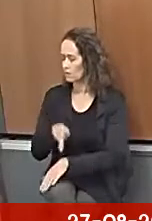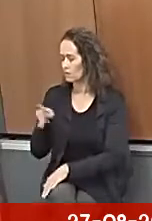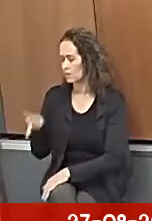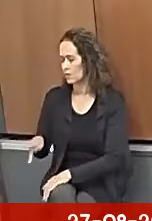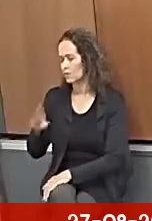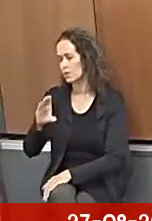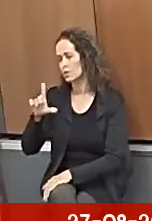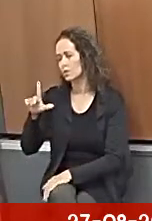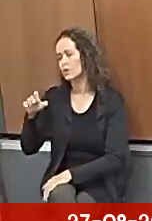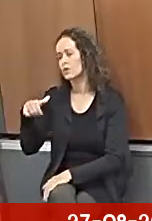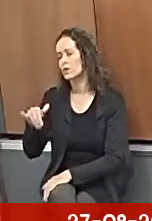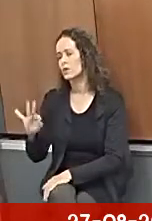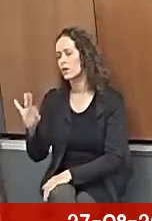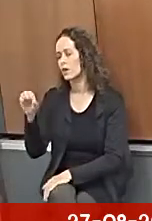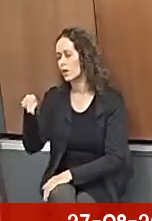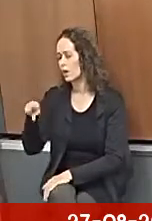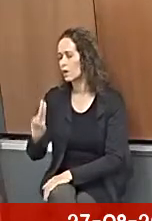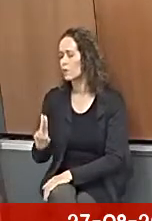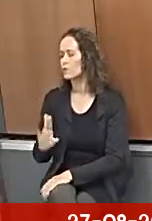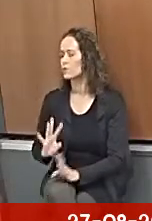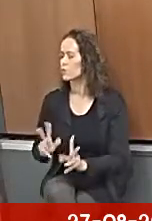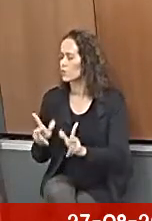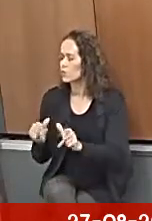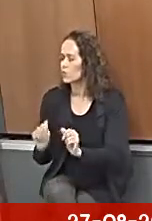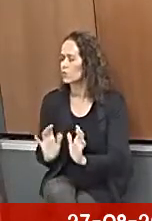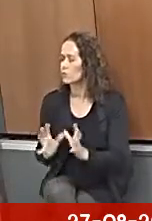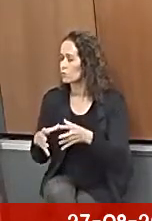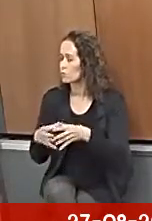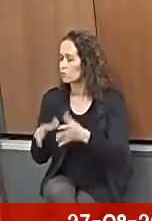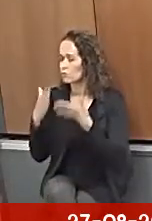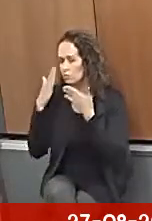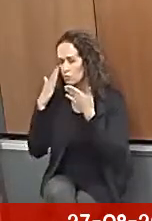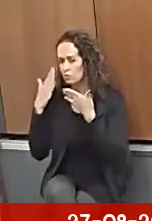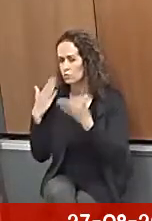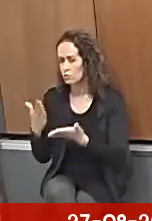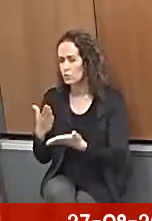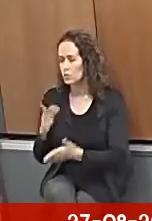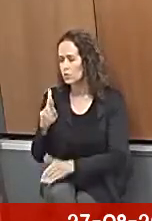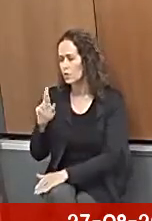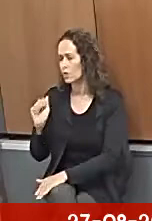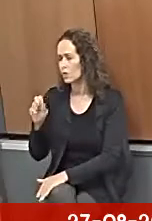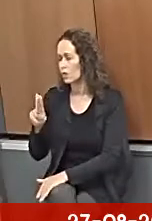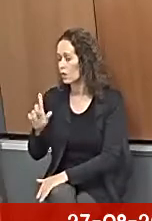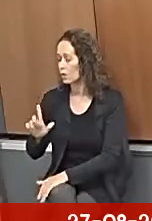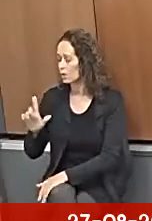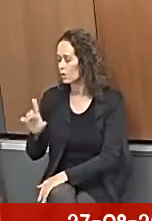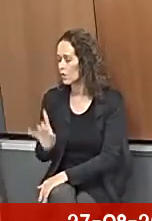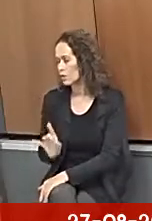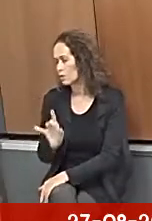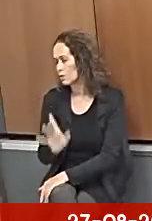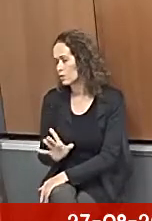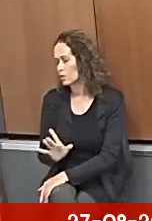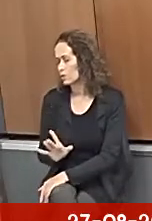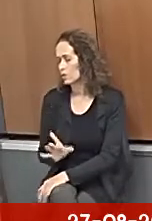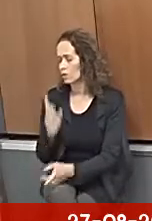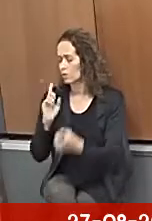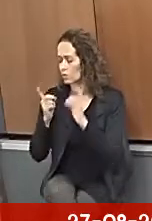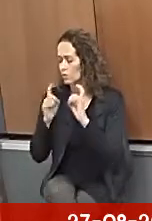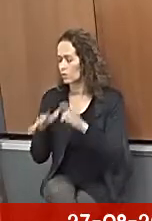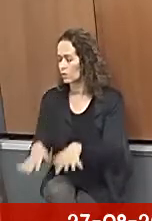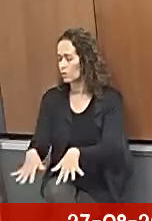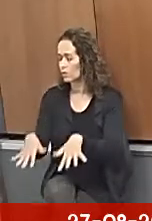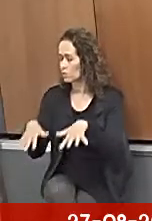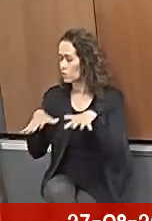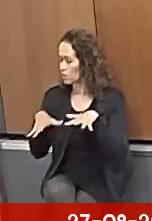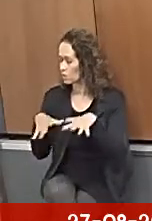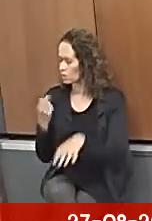dessa comissão e quero aqui expressar ao doutor raúl por ele só mesmo o sentido maior de saúde esse que é